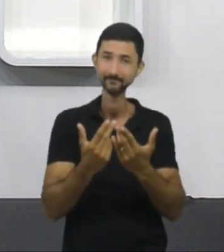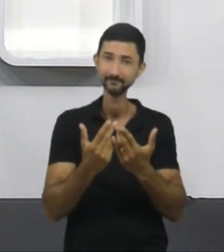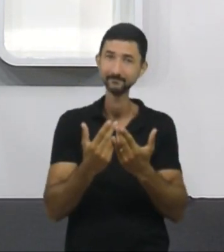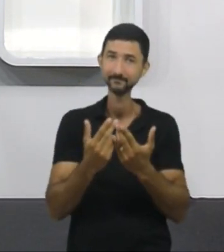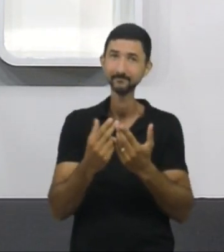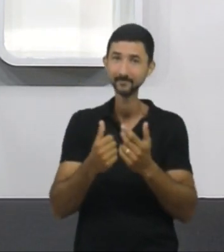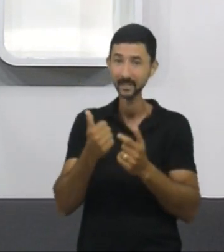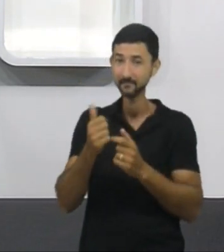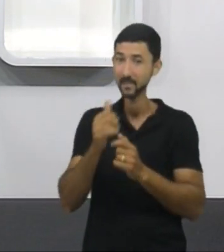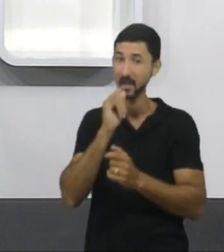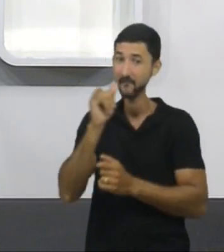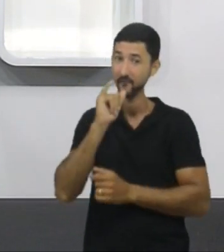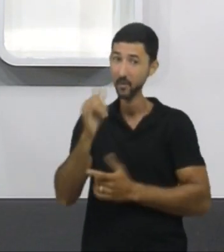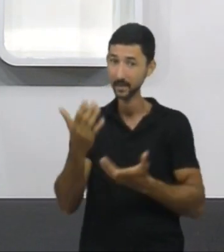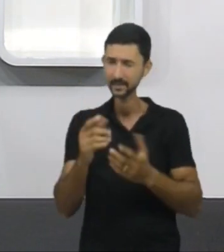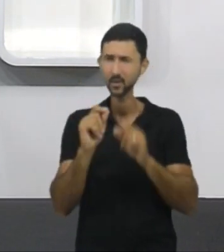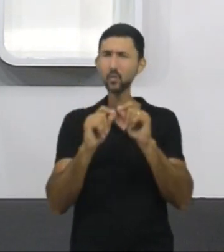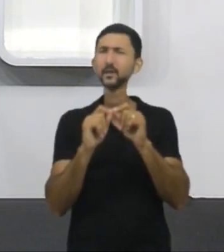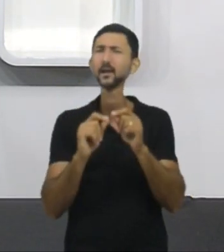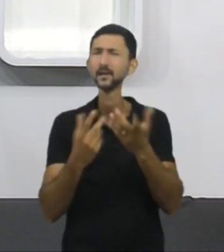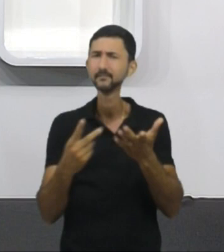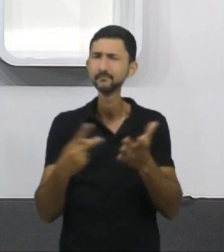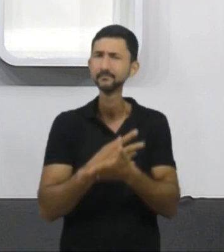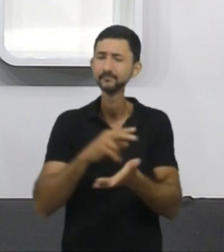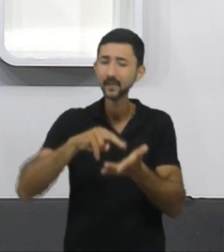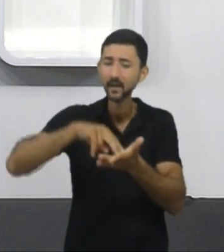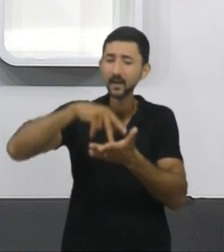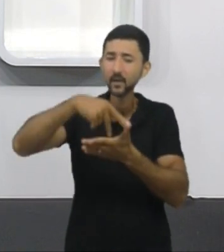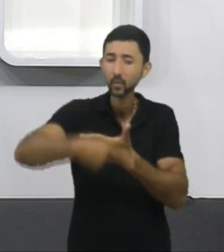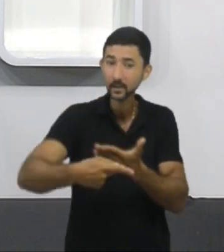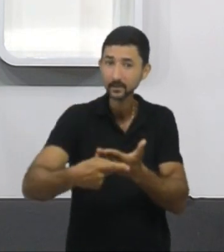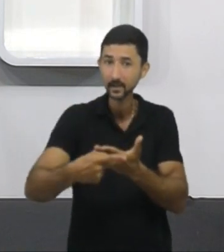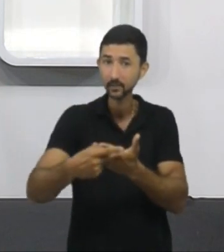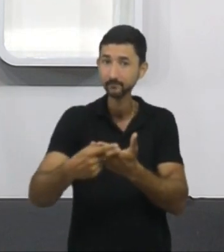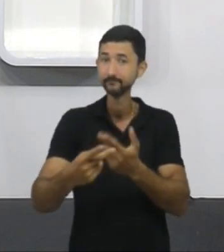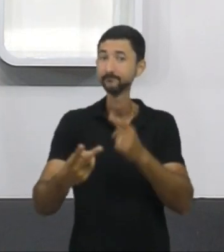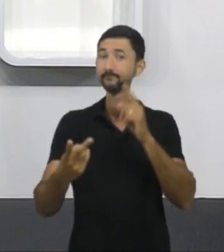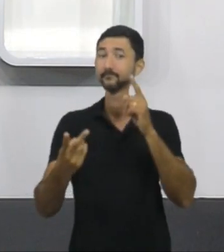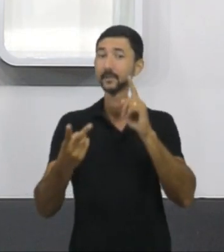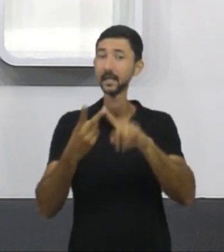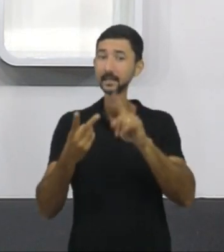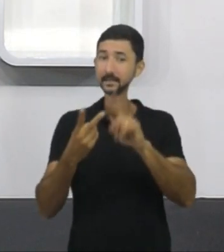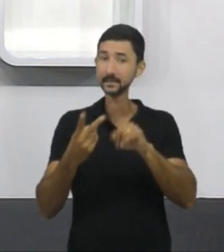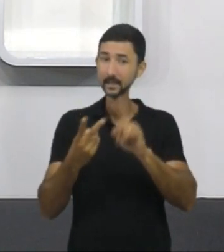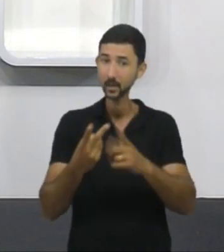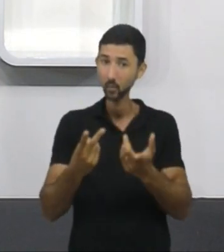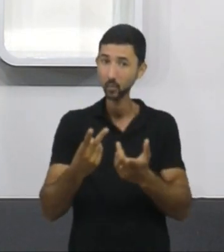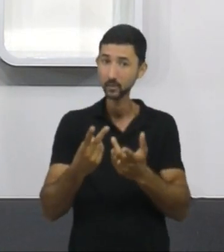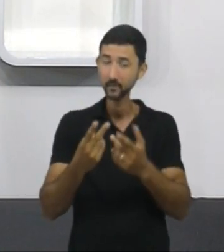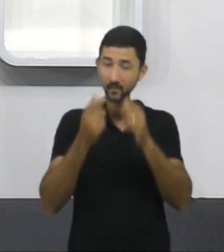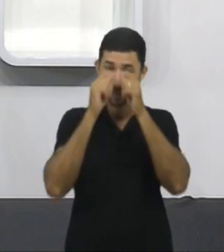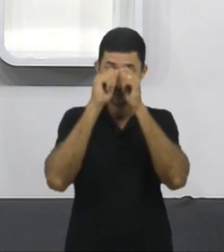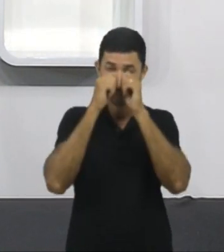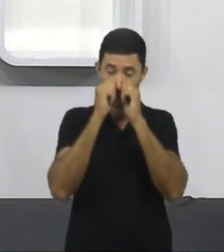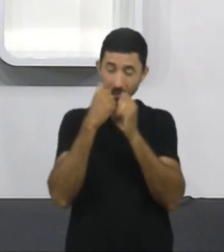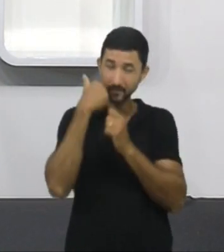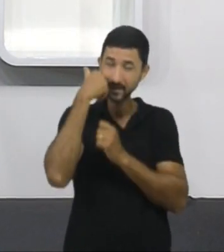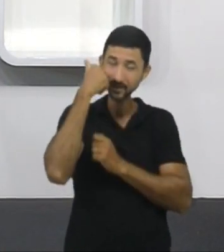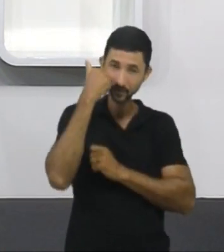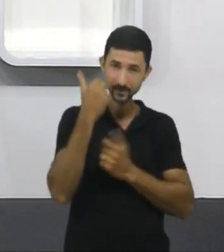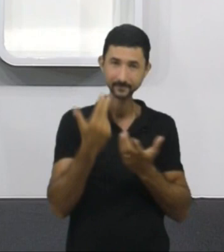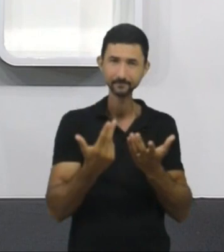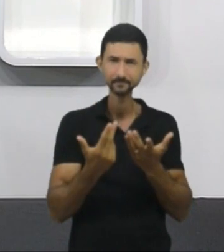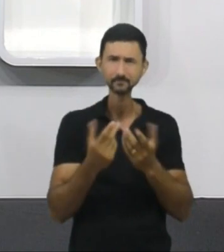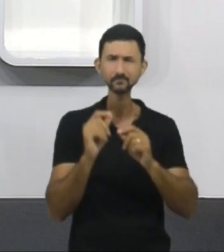uma primeira informação, que é você caiu, e você está dando uma segunda informação, que é você chorou de tanta